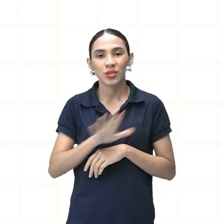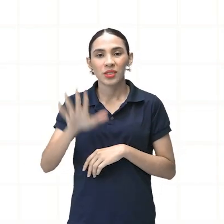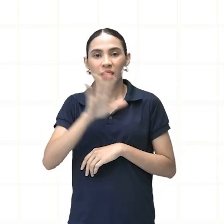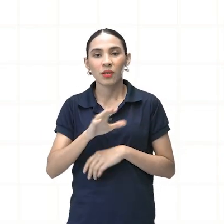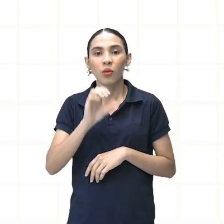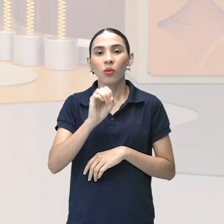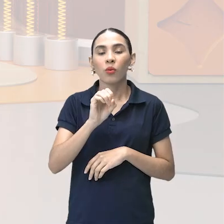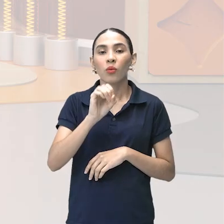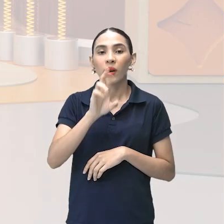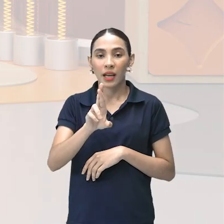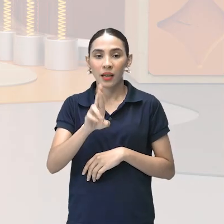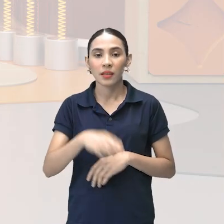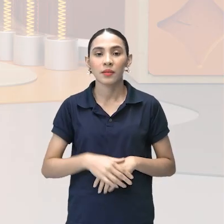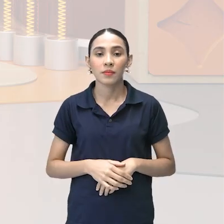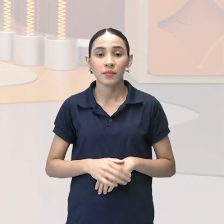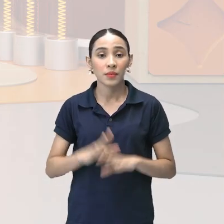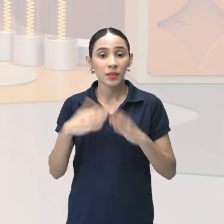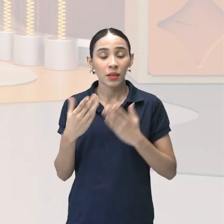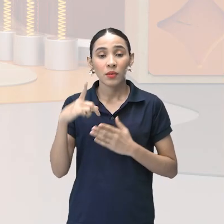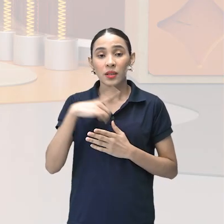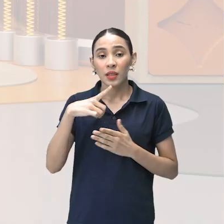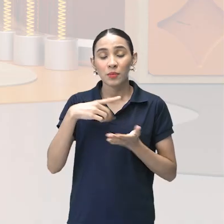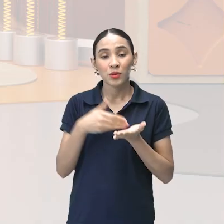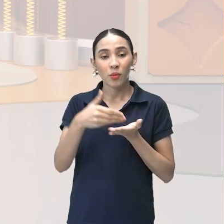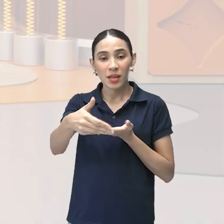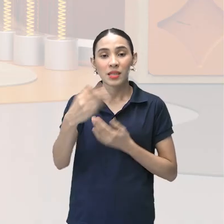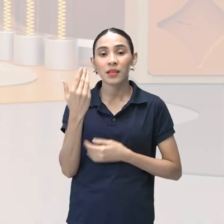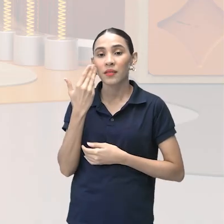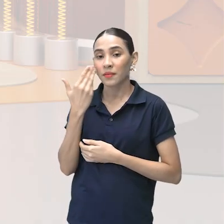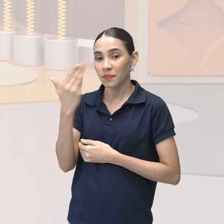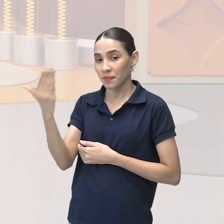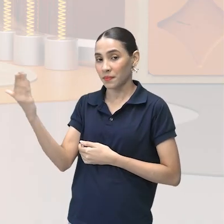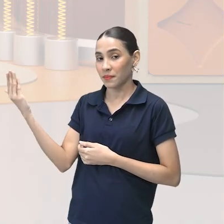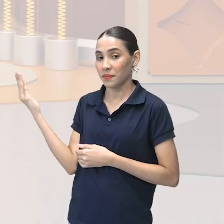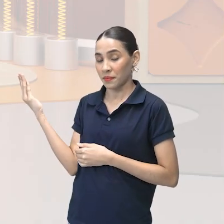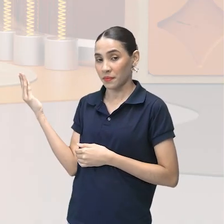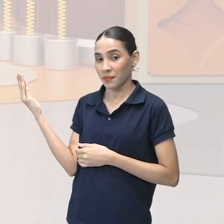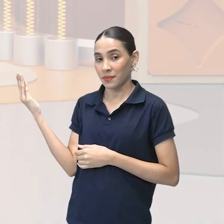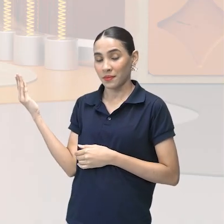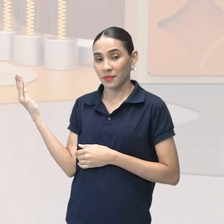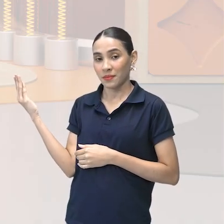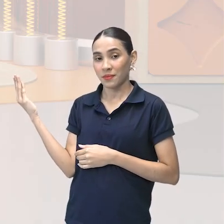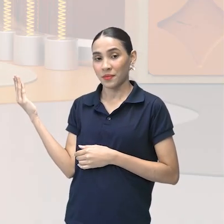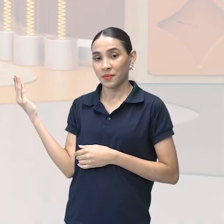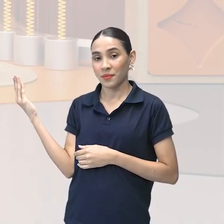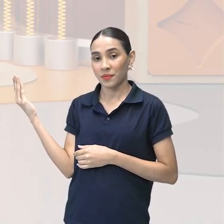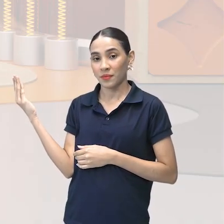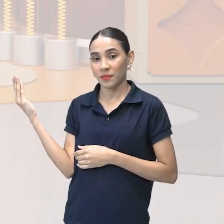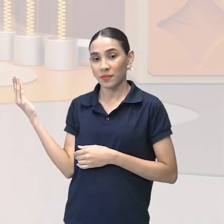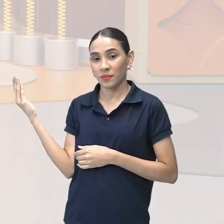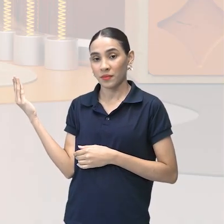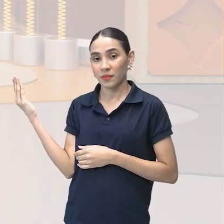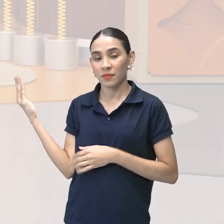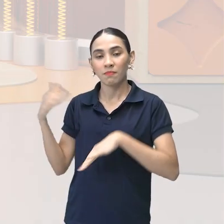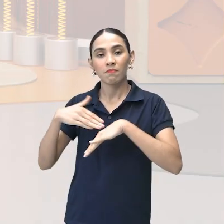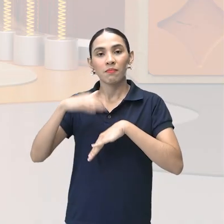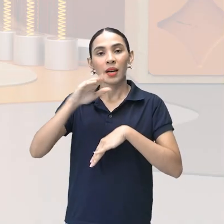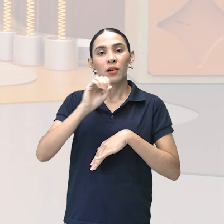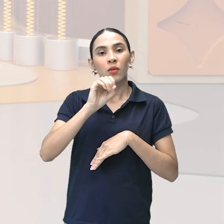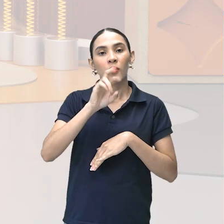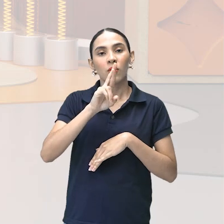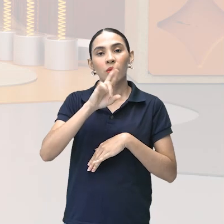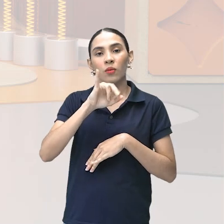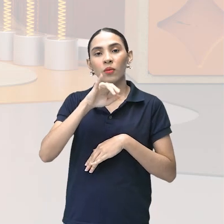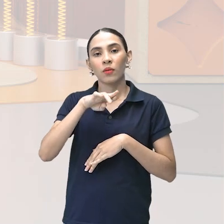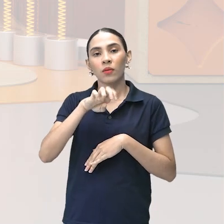geral, oriental, certo? E aí a gente vai começar mostrando para vocês o mapinha dessa região, né, mais oriental, que